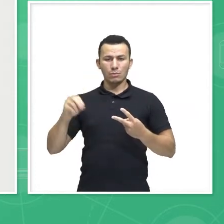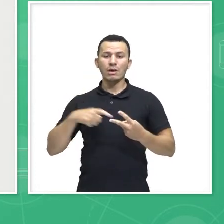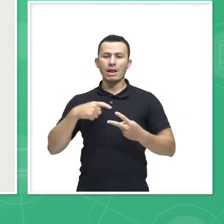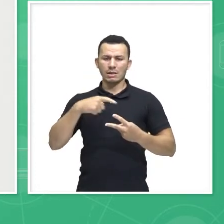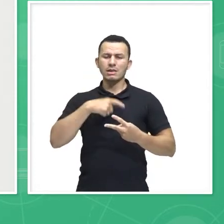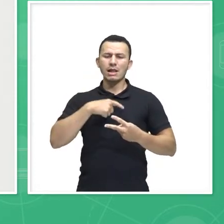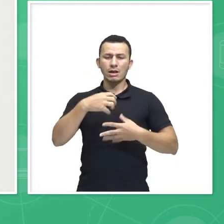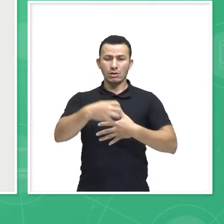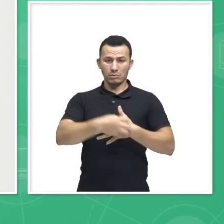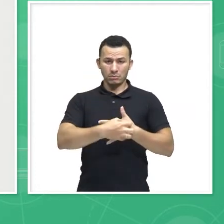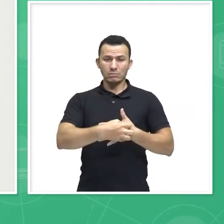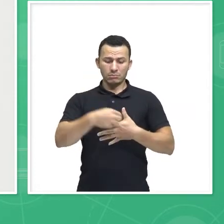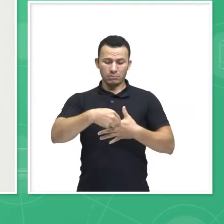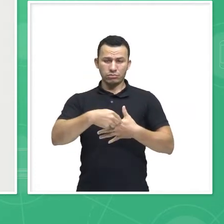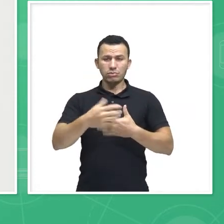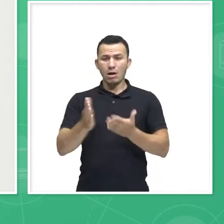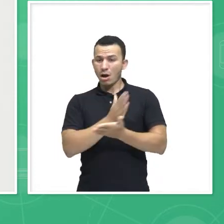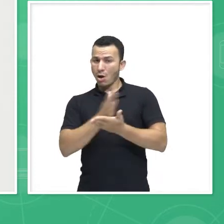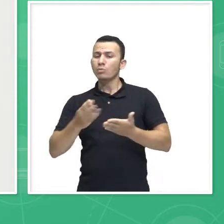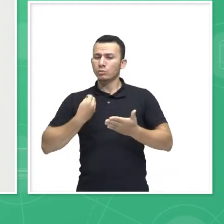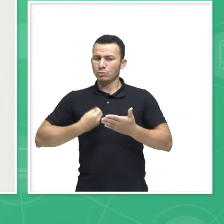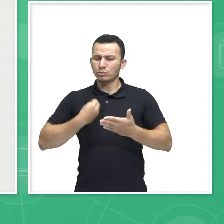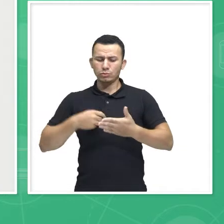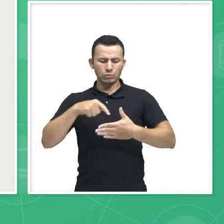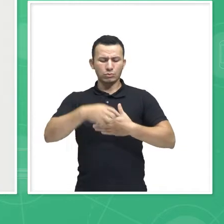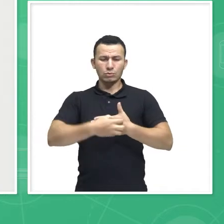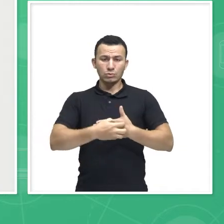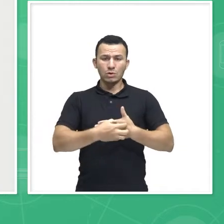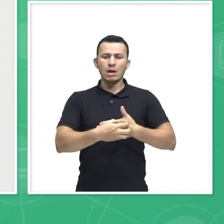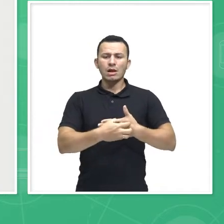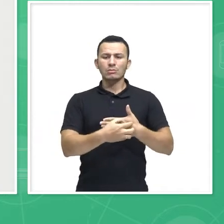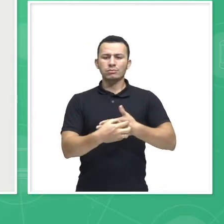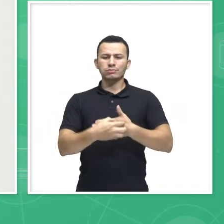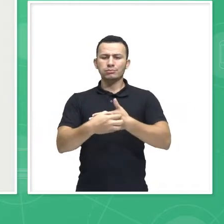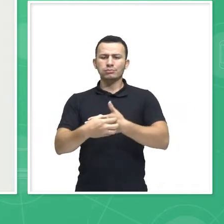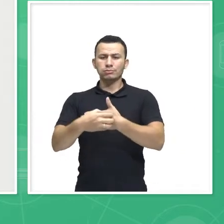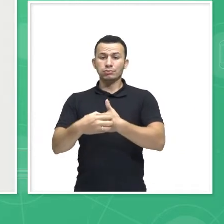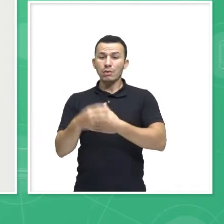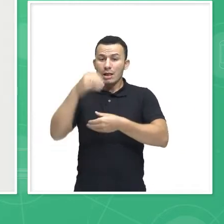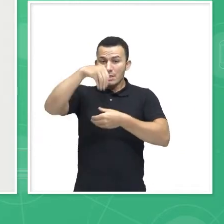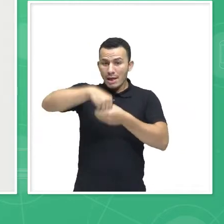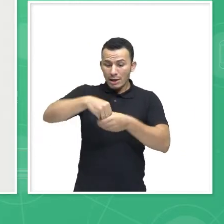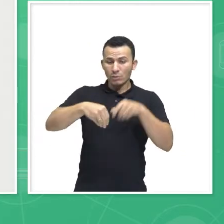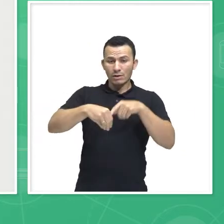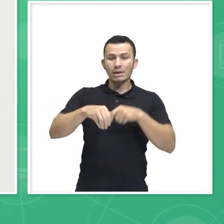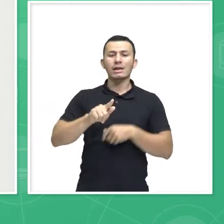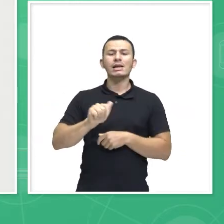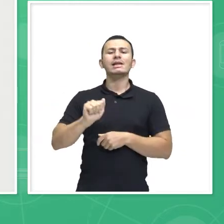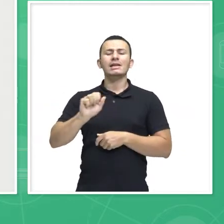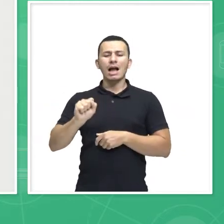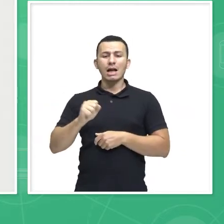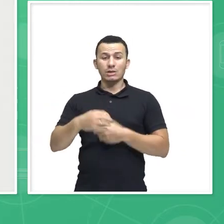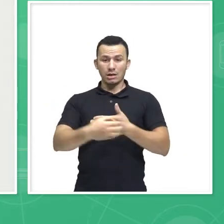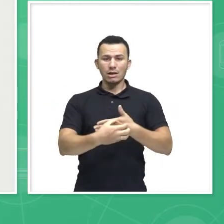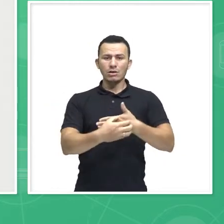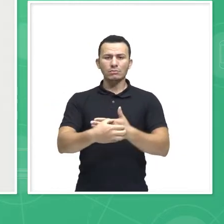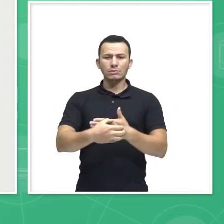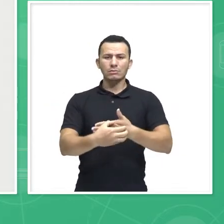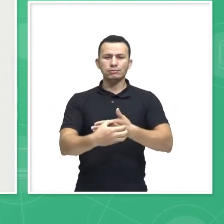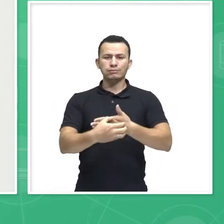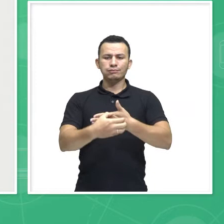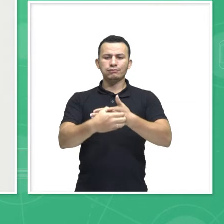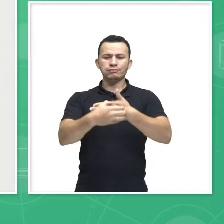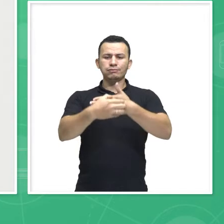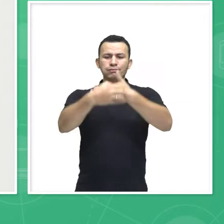bexiga natatória é um órgão em forma de bolsa e vai ser preenchido por um gás e faz com que esse peixe isto uma